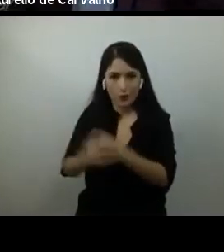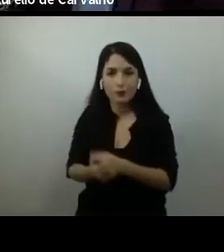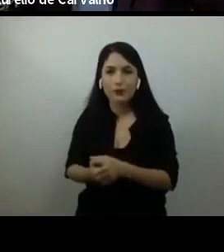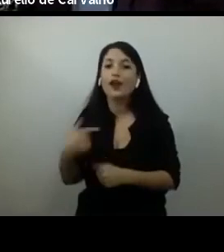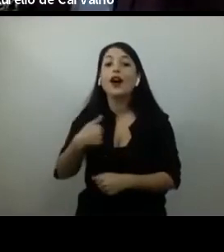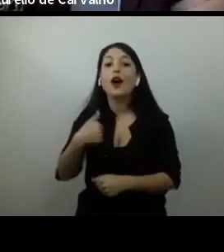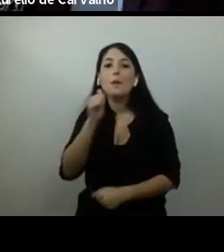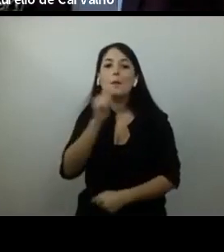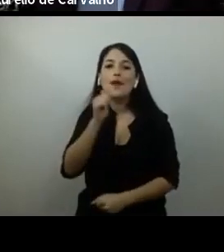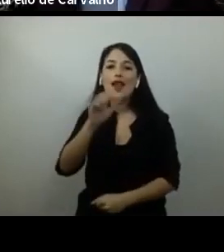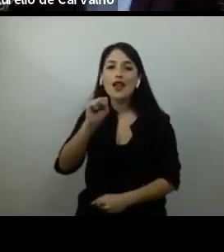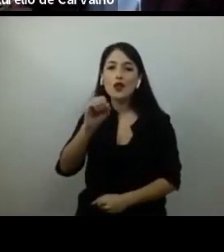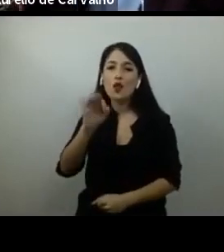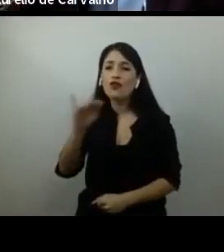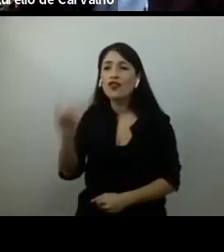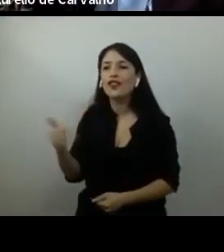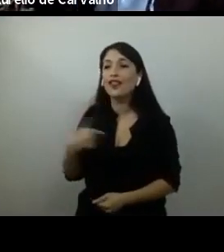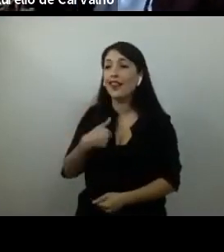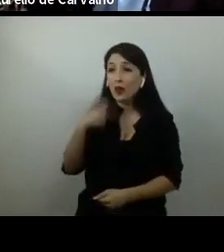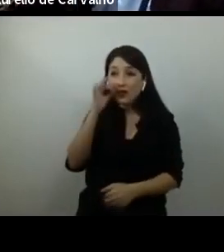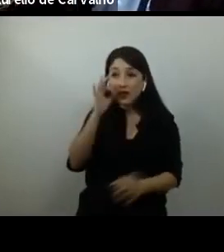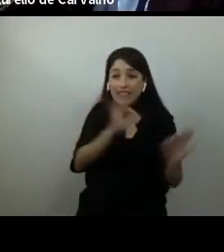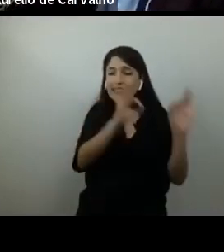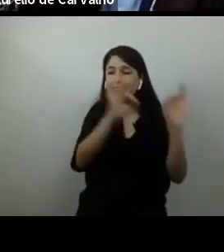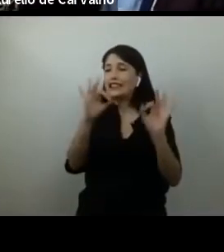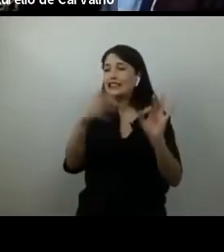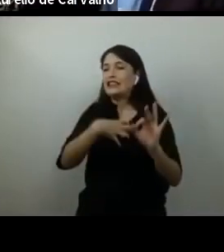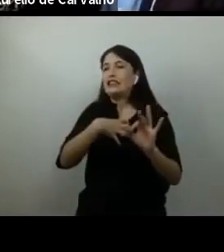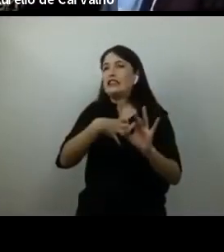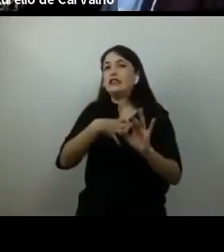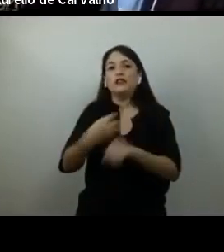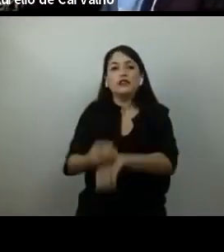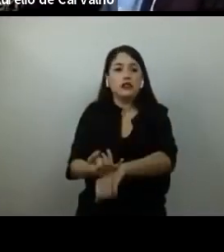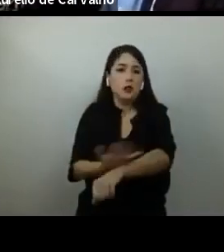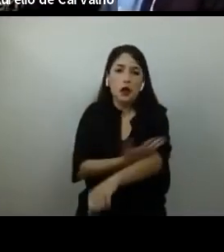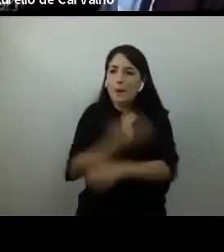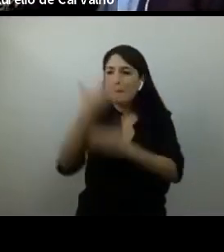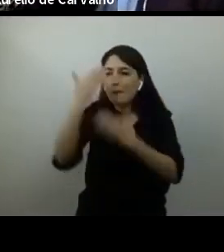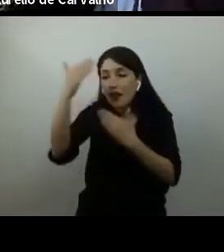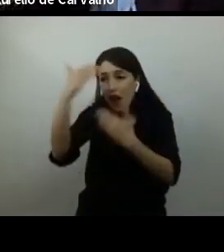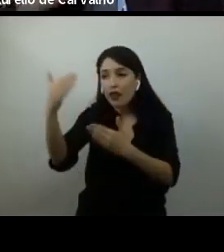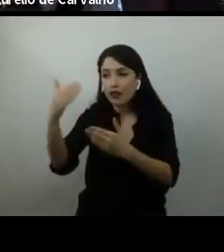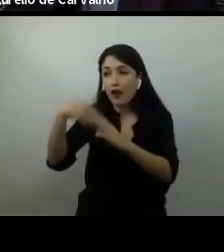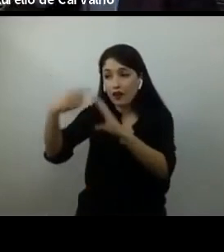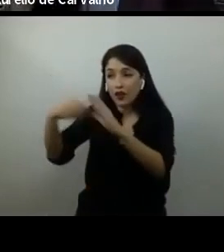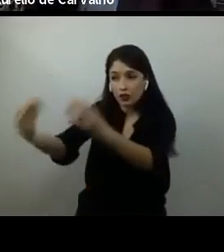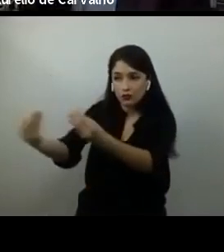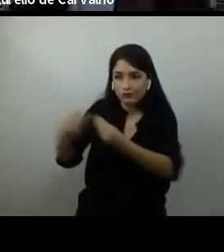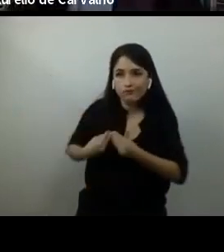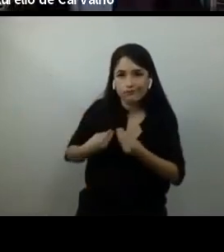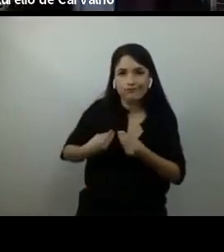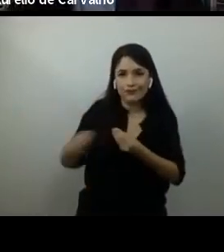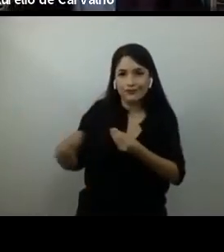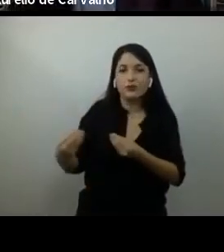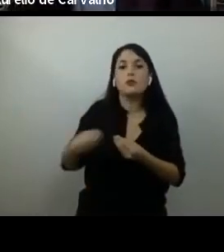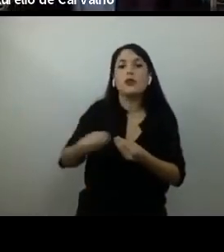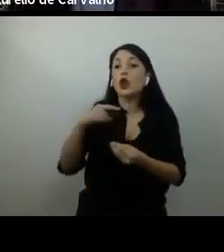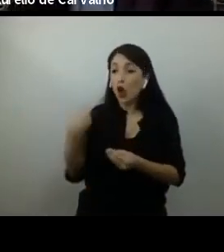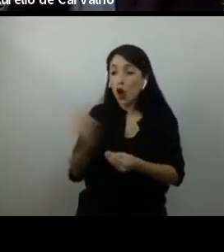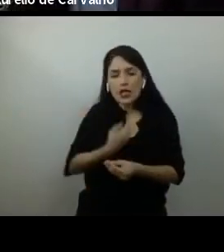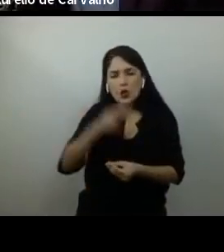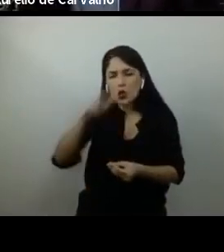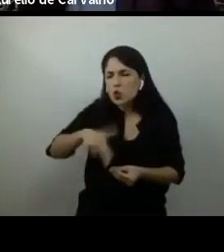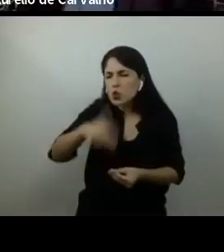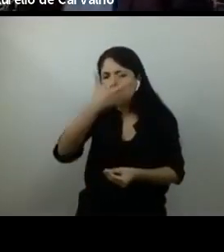assisto seu vídeo, eu fico emocionada, viu? Obrigada por ter compartilhado com a gente, para a gente nunca esquecer o que está acontecendo. E